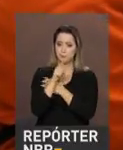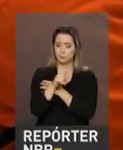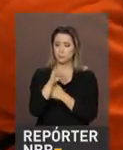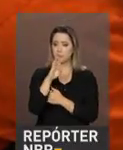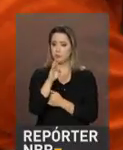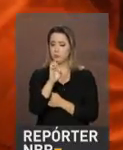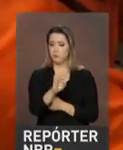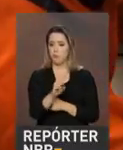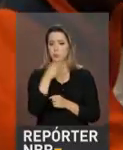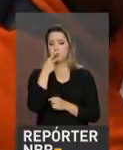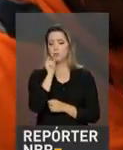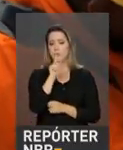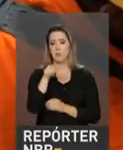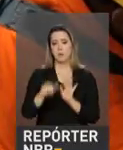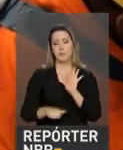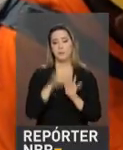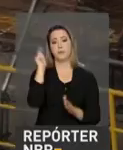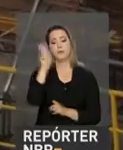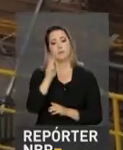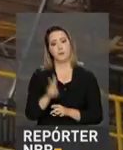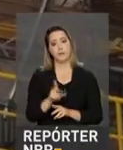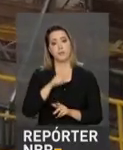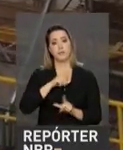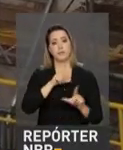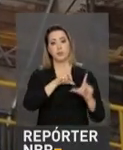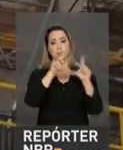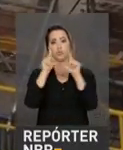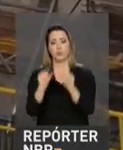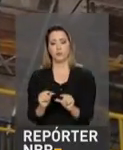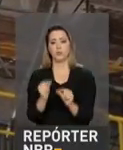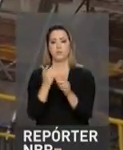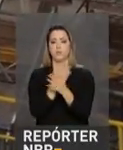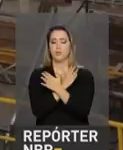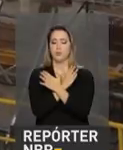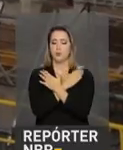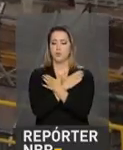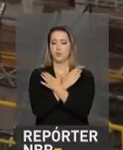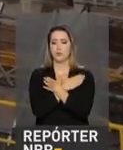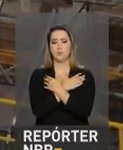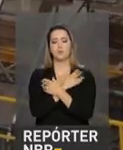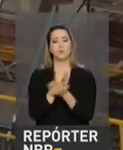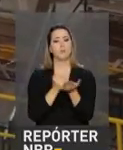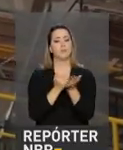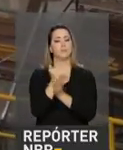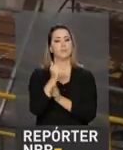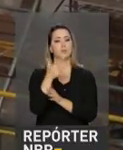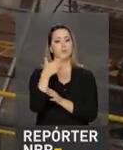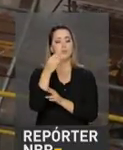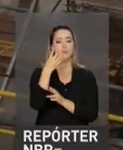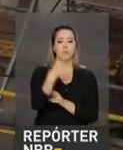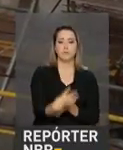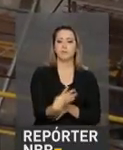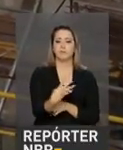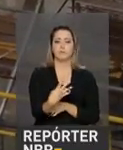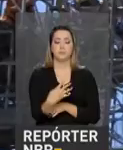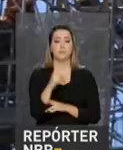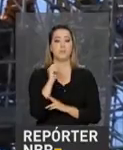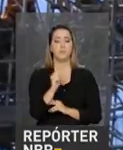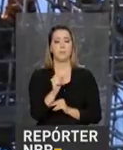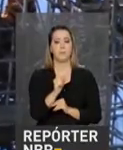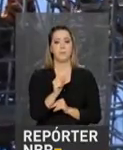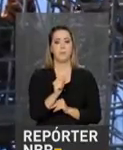IBGE, essa é a primeira queda na taxa de desocupação do país desde o final de